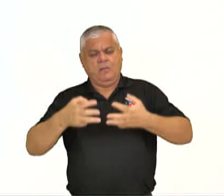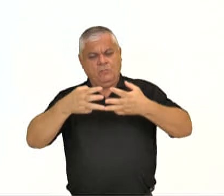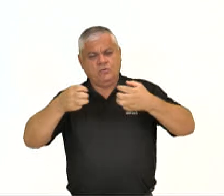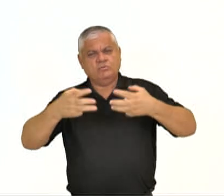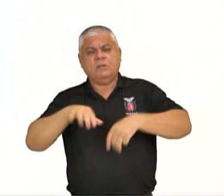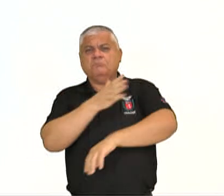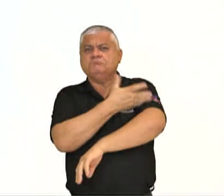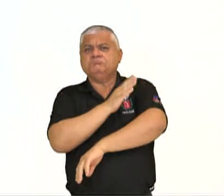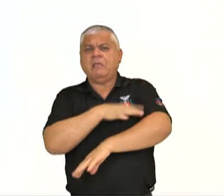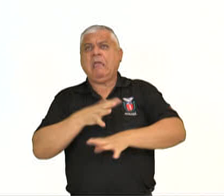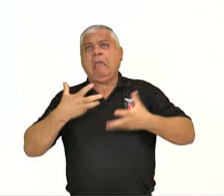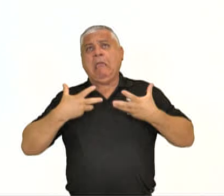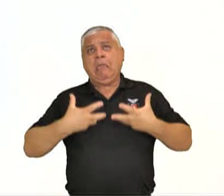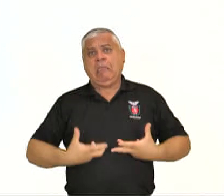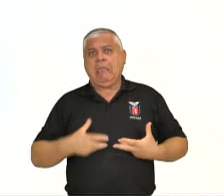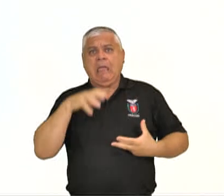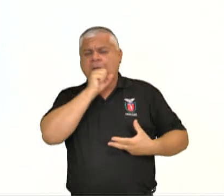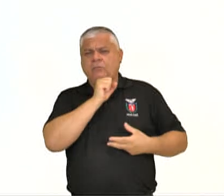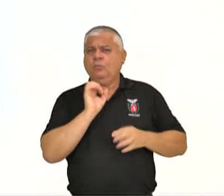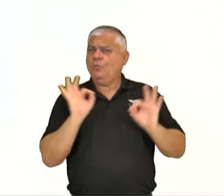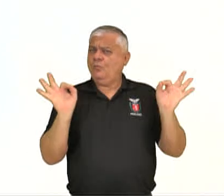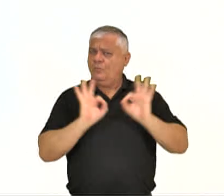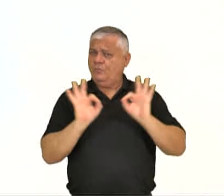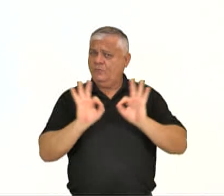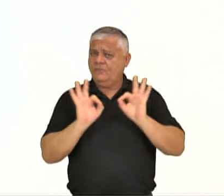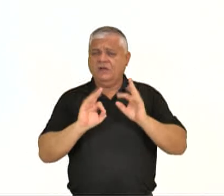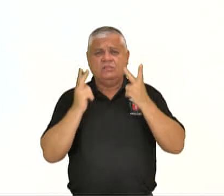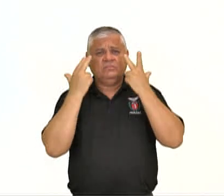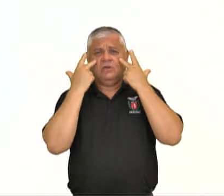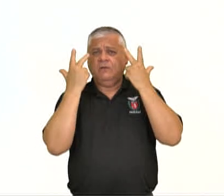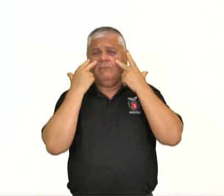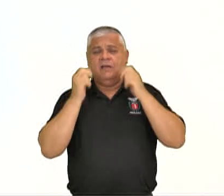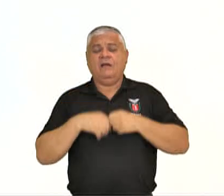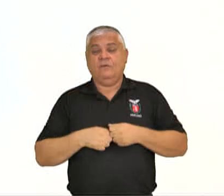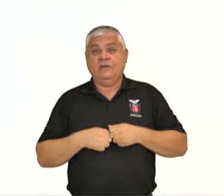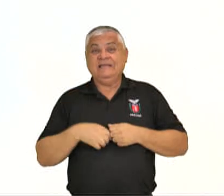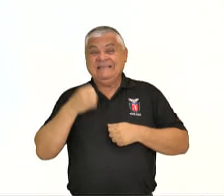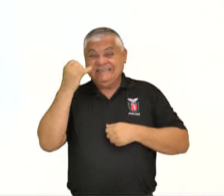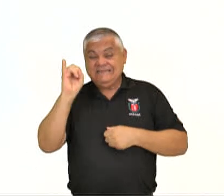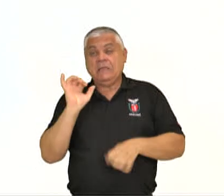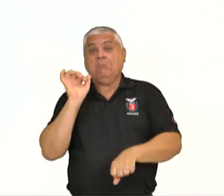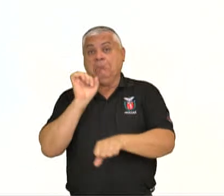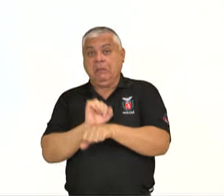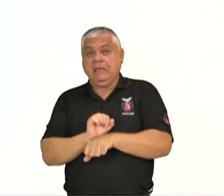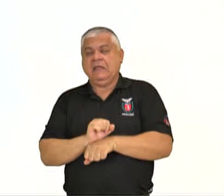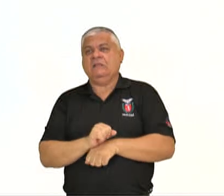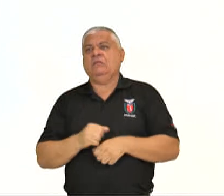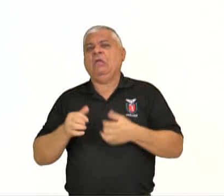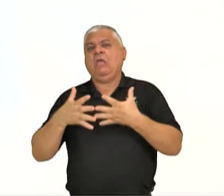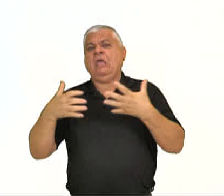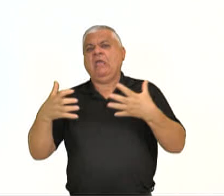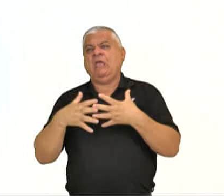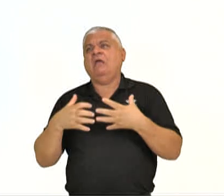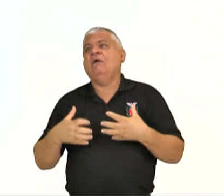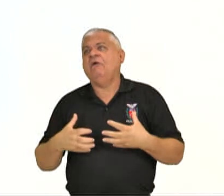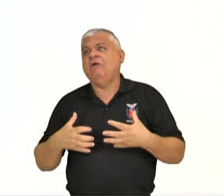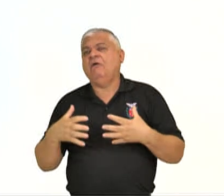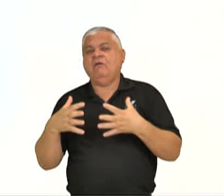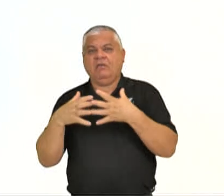se cansam tão rapidamente quanto um músculo destreinado, tá? Então, músculos